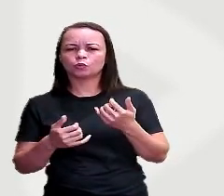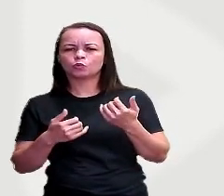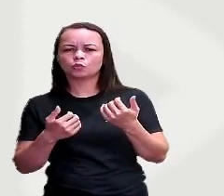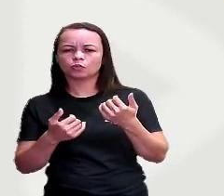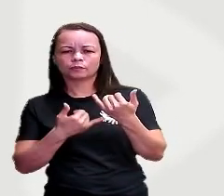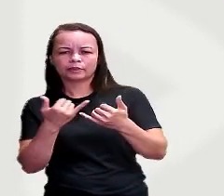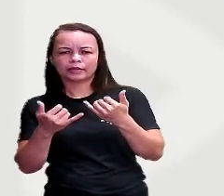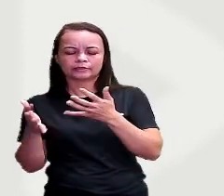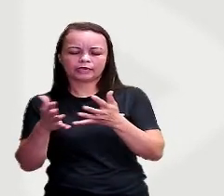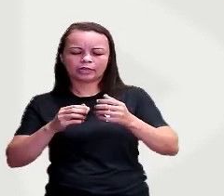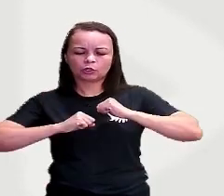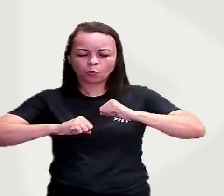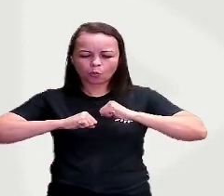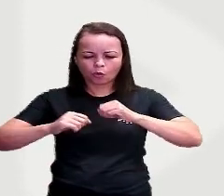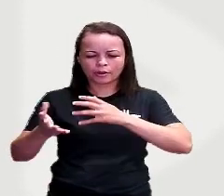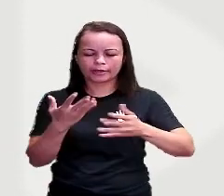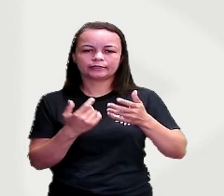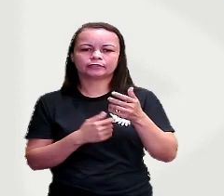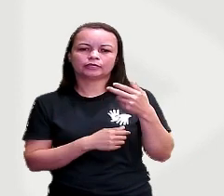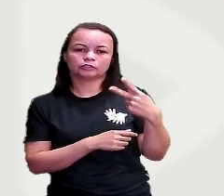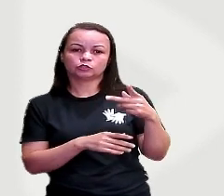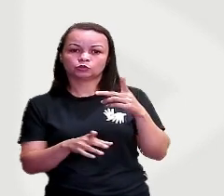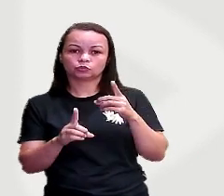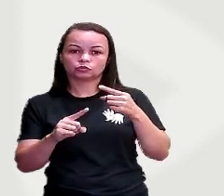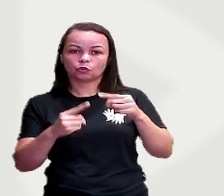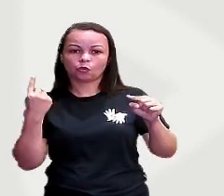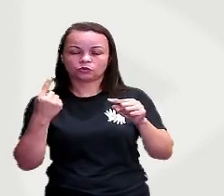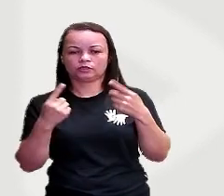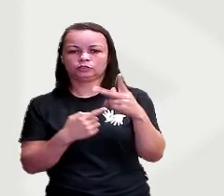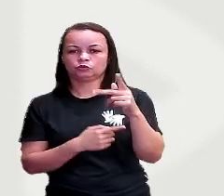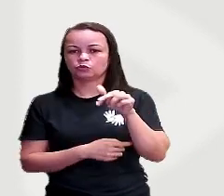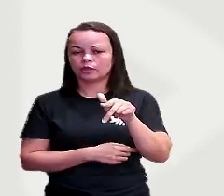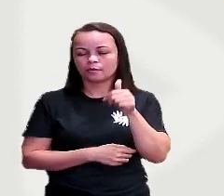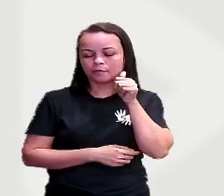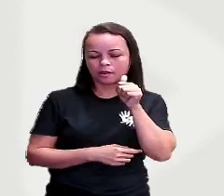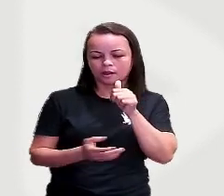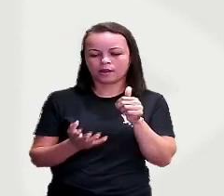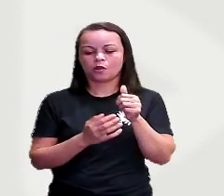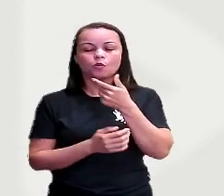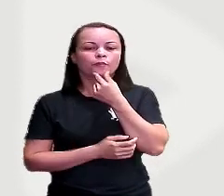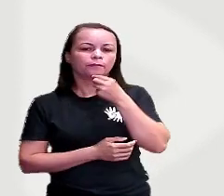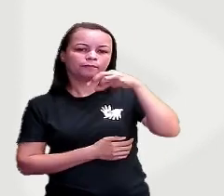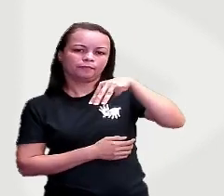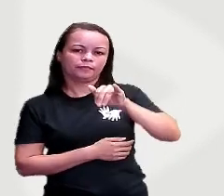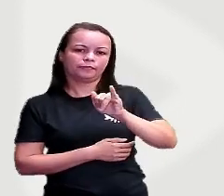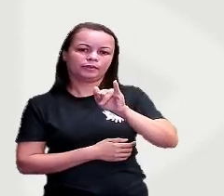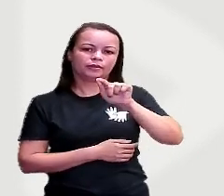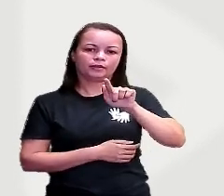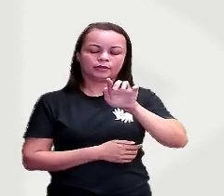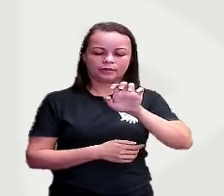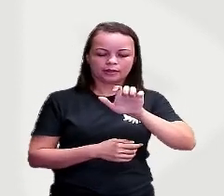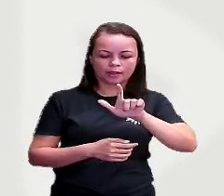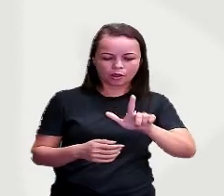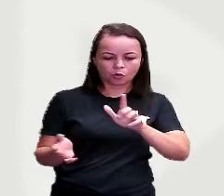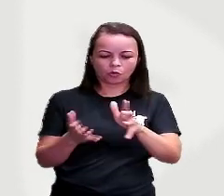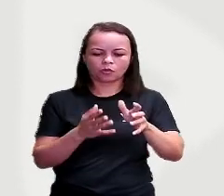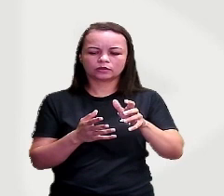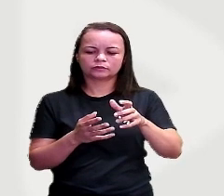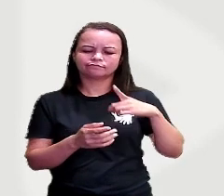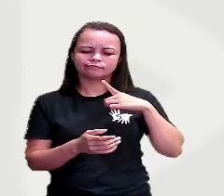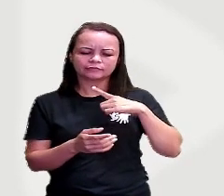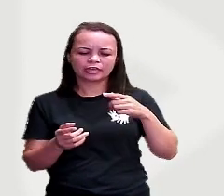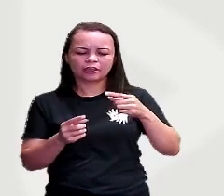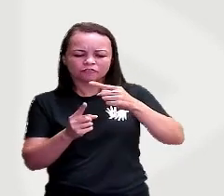a sua irmã, Miguel atingiu um recorde de 1.800 pontos na primeira volta e